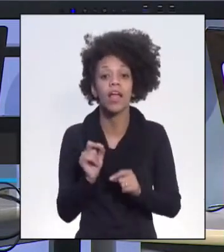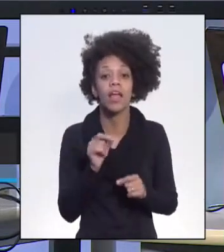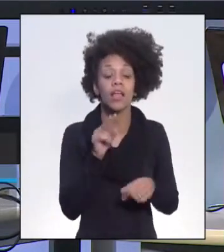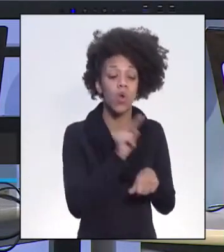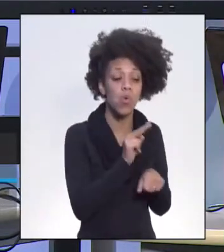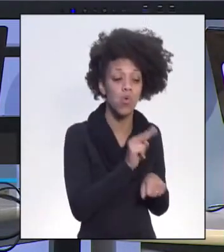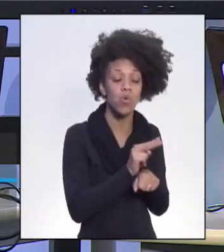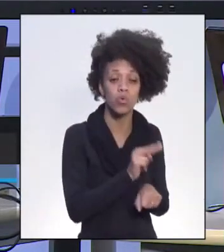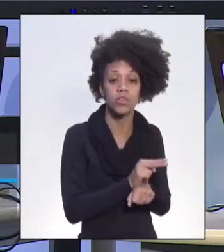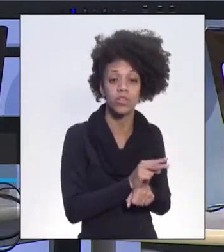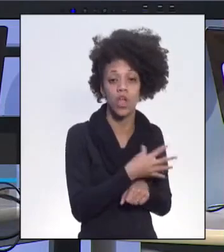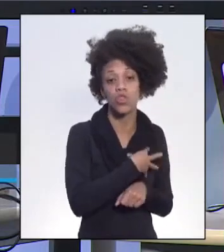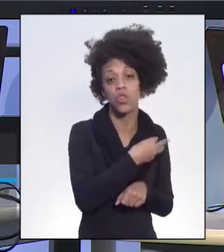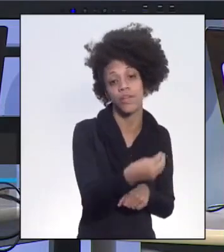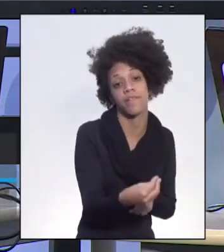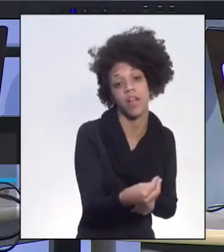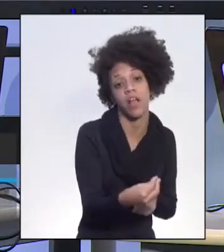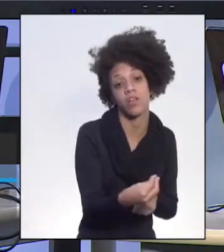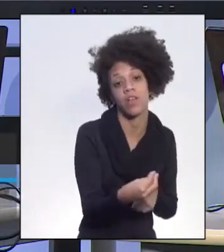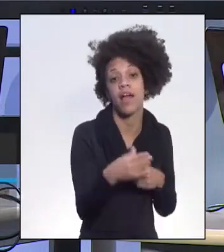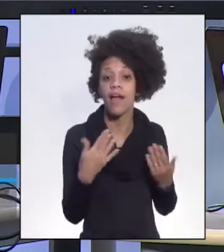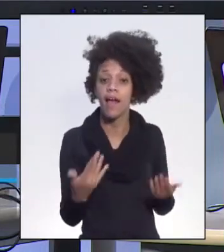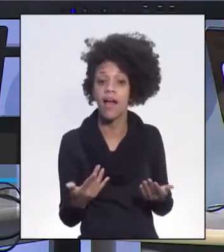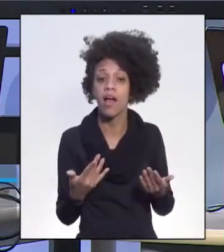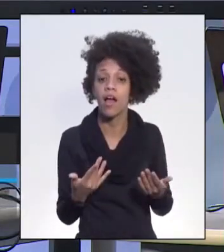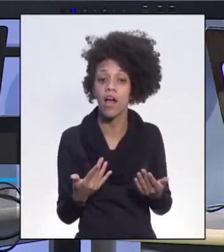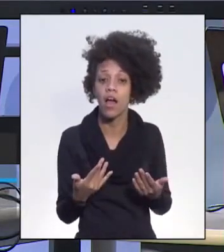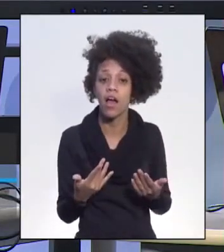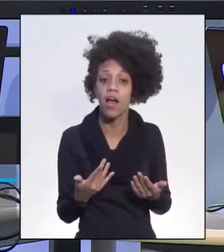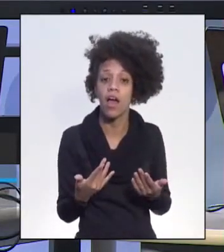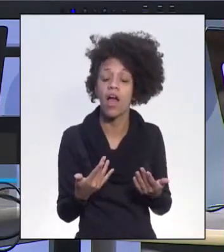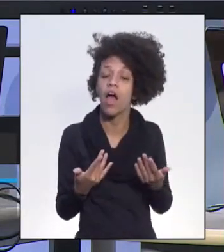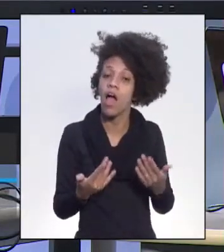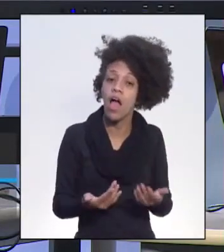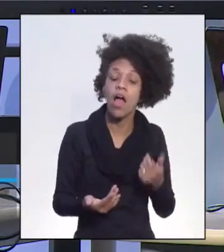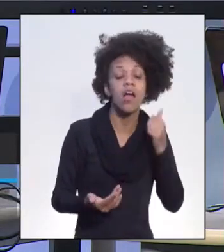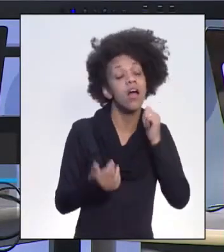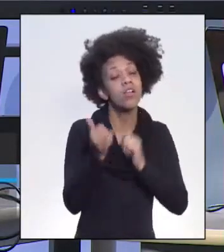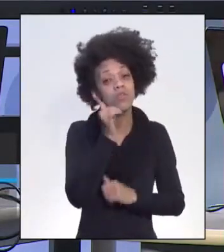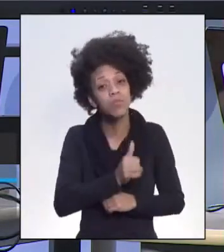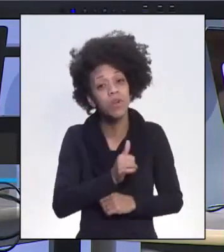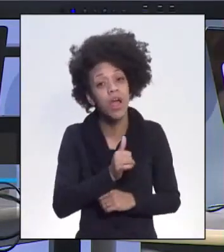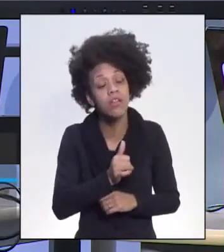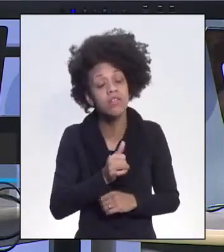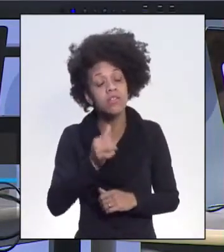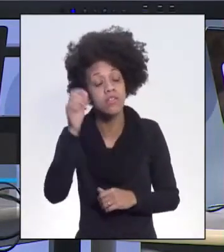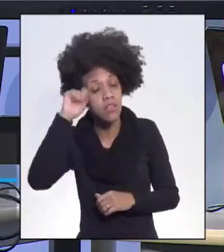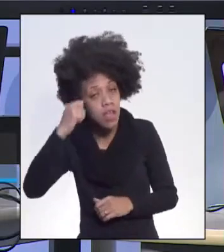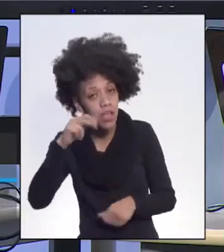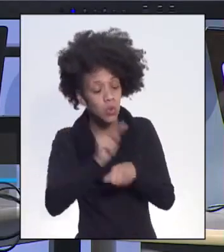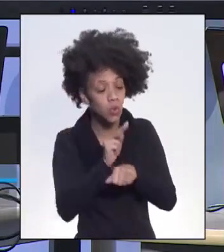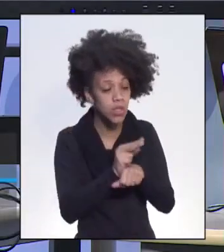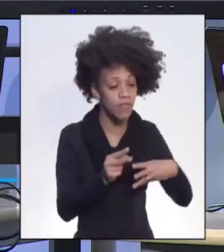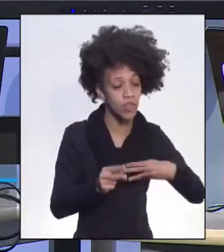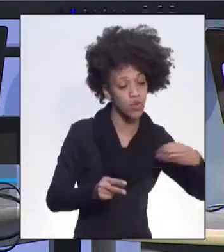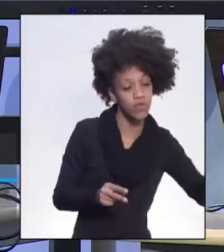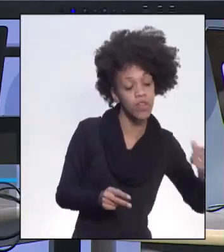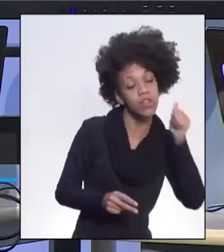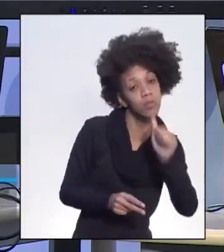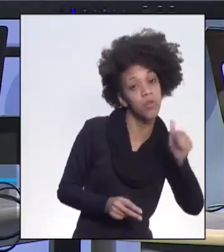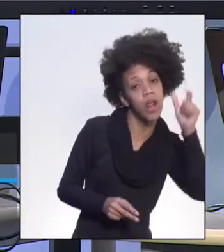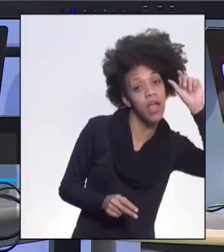tomando conta dos filhos das mulheres brancas eram as mulheres negras. E quem ficava cuidando dessas crianças,